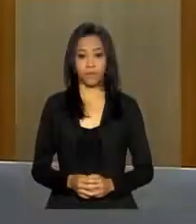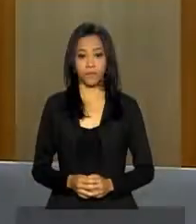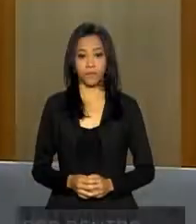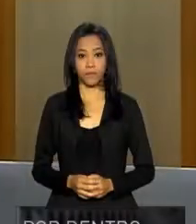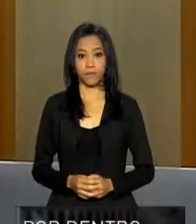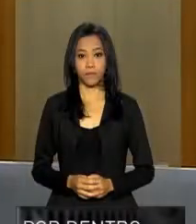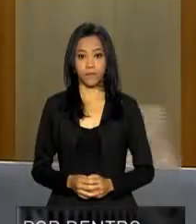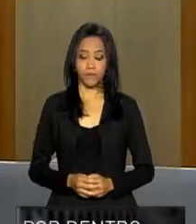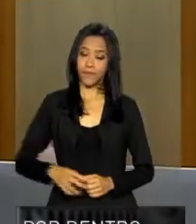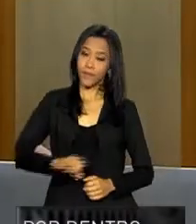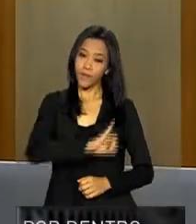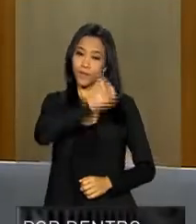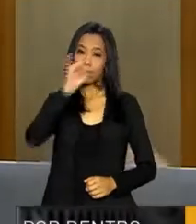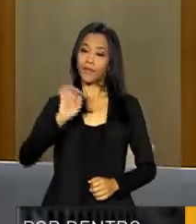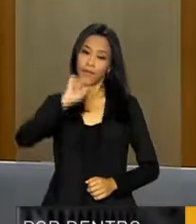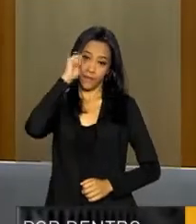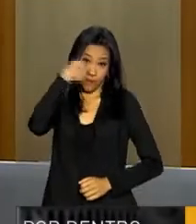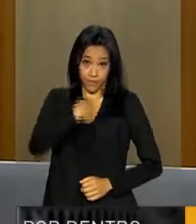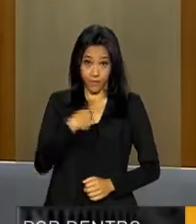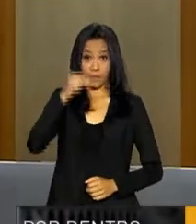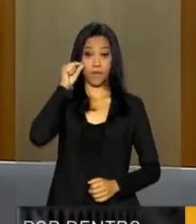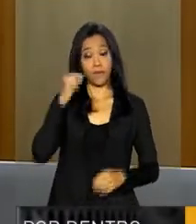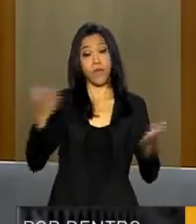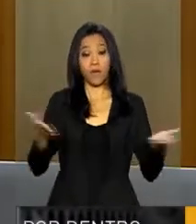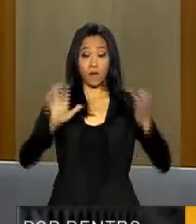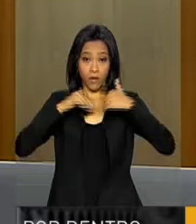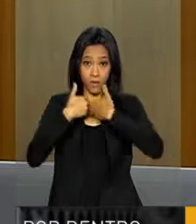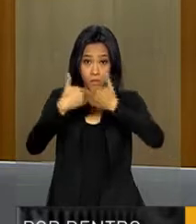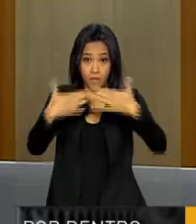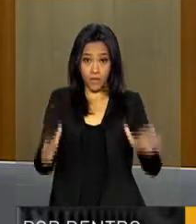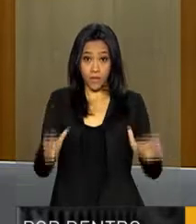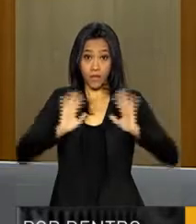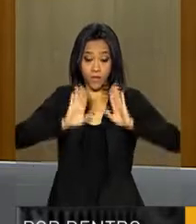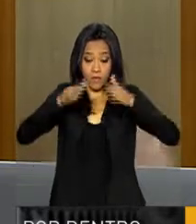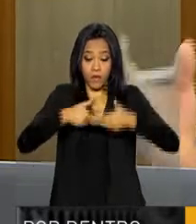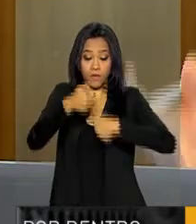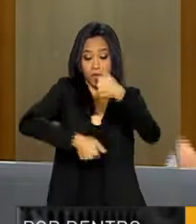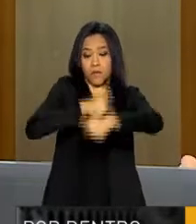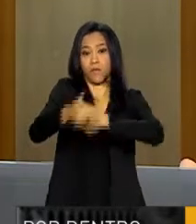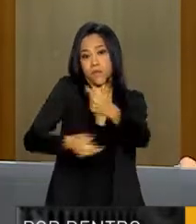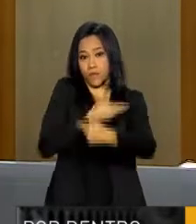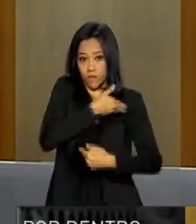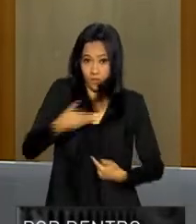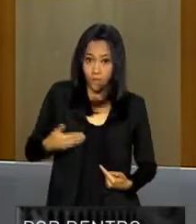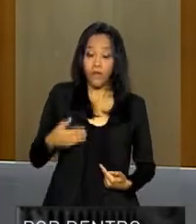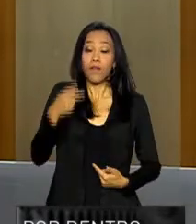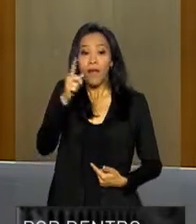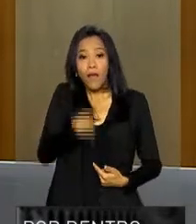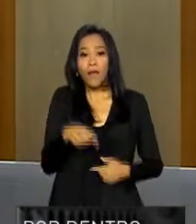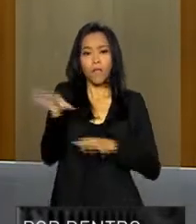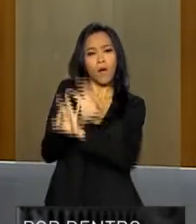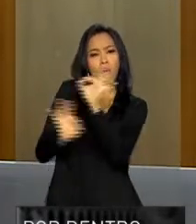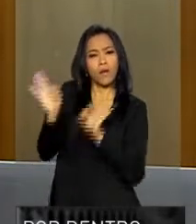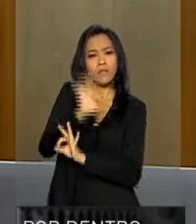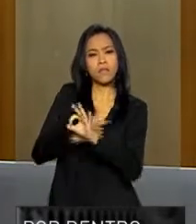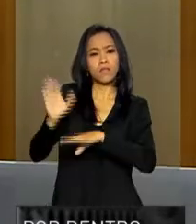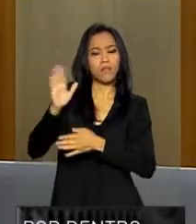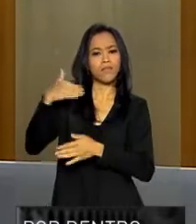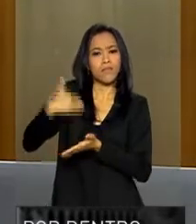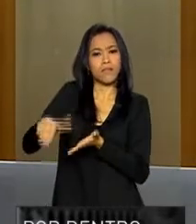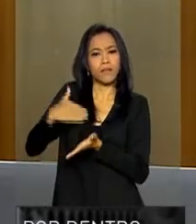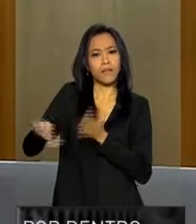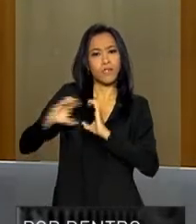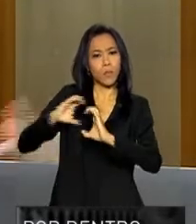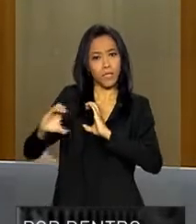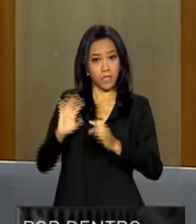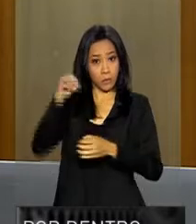olá sou cara batia está começando neste momento o programa por dentro do governo uma produção da secretaria de comunicação social da presidência da